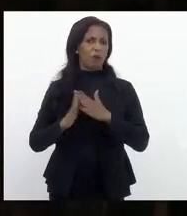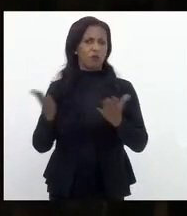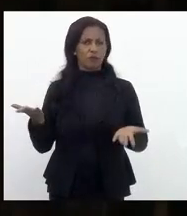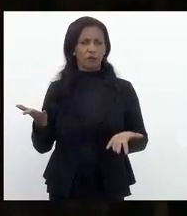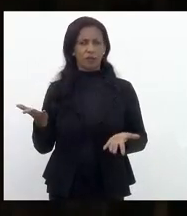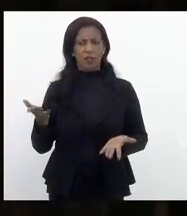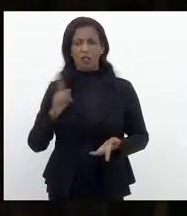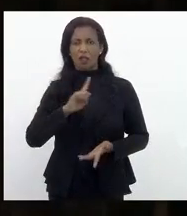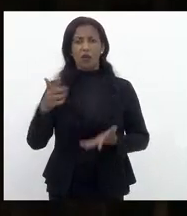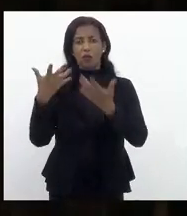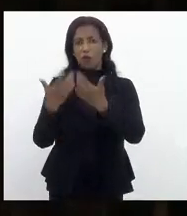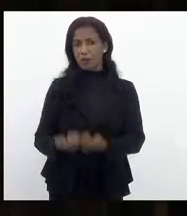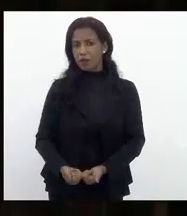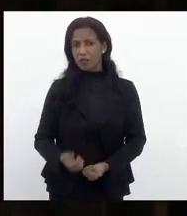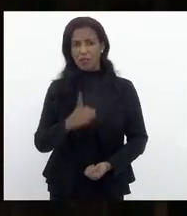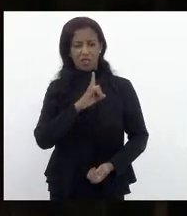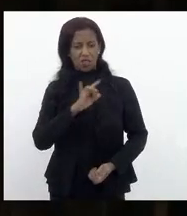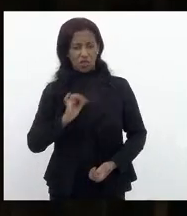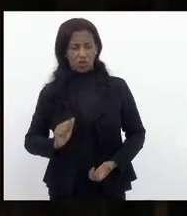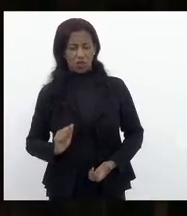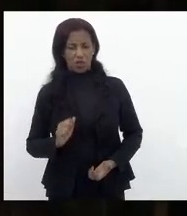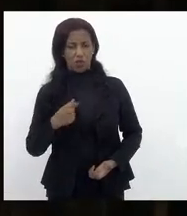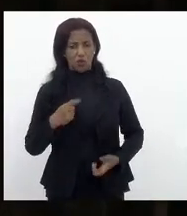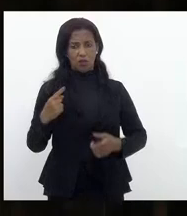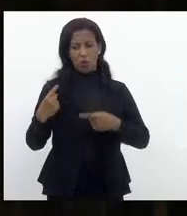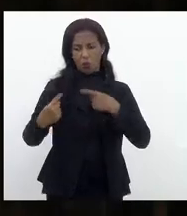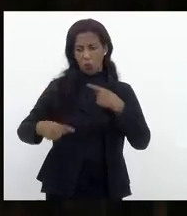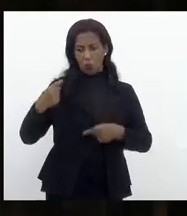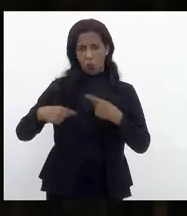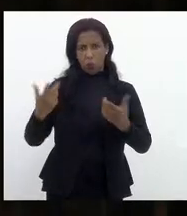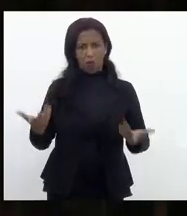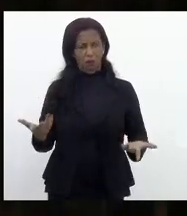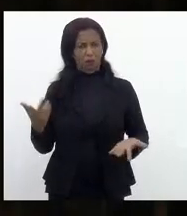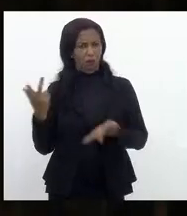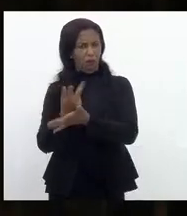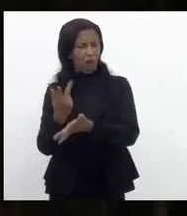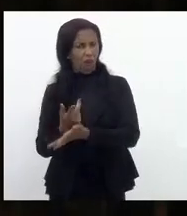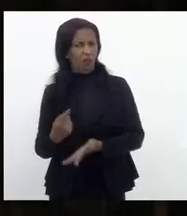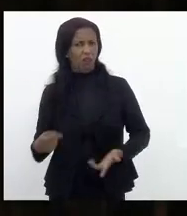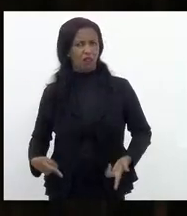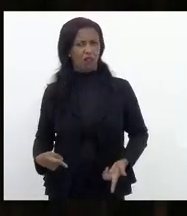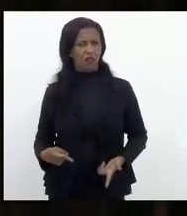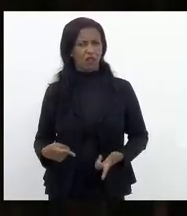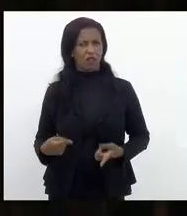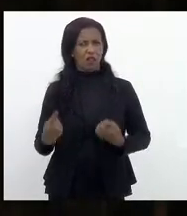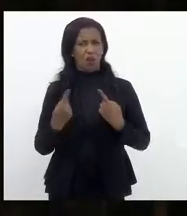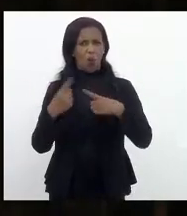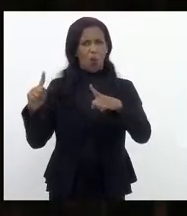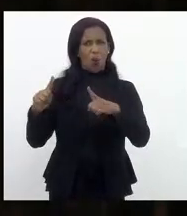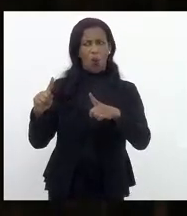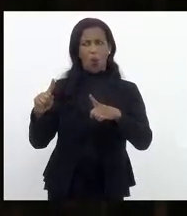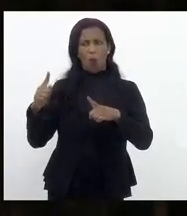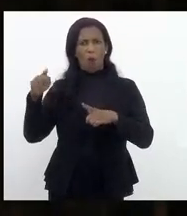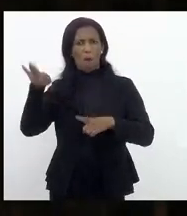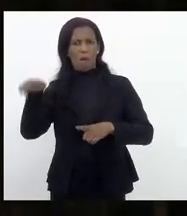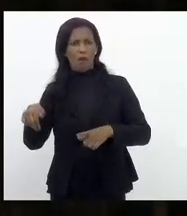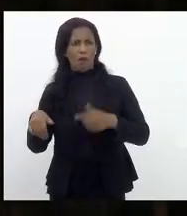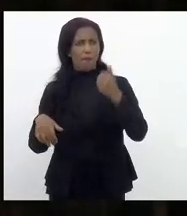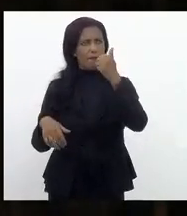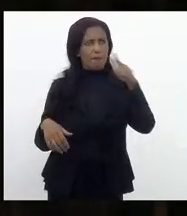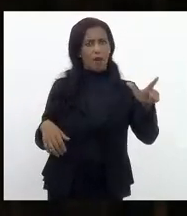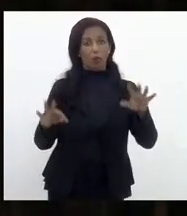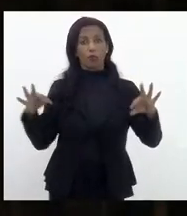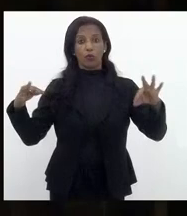Deputado Dionísio que se abre aqui uma discrepância que se abre aqui uma dicotomia do bem contra o mal